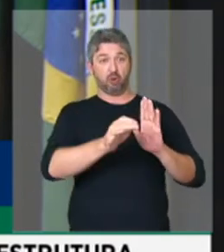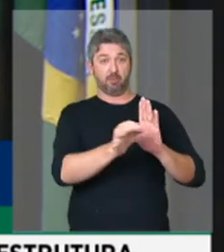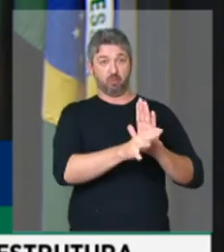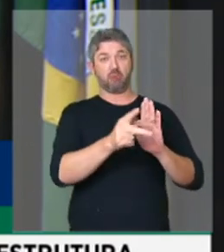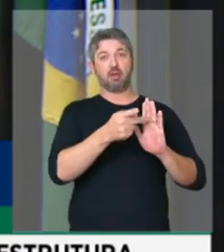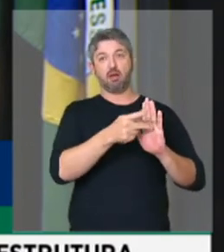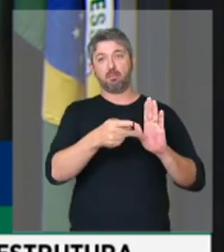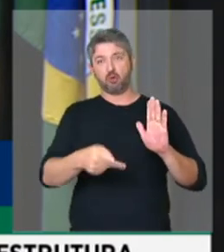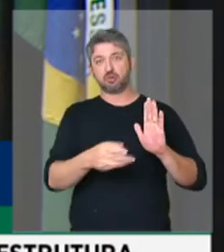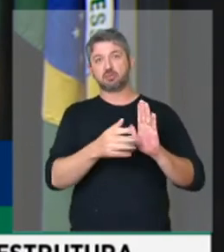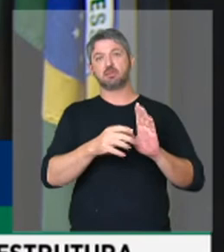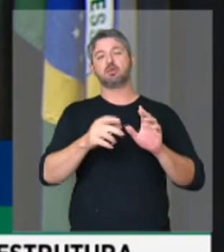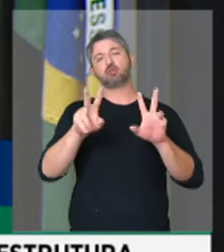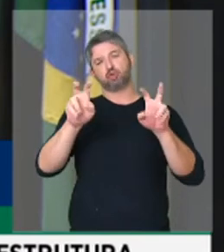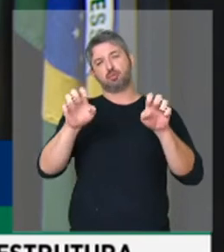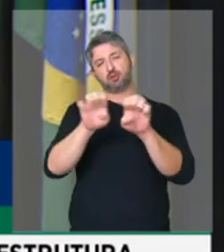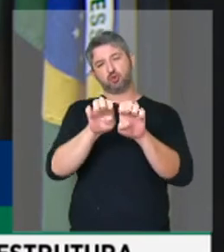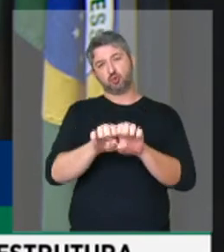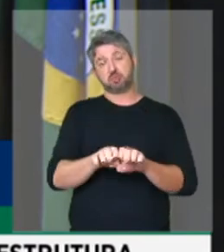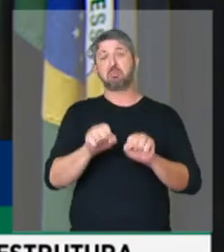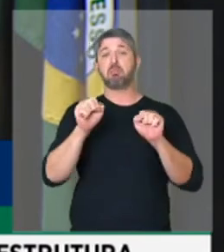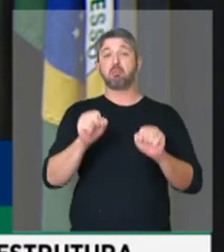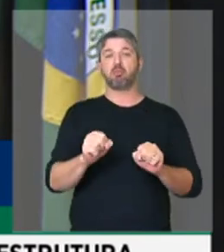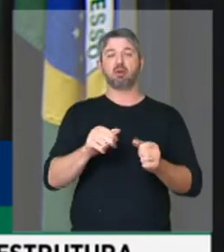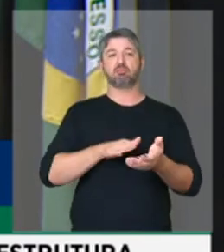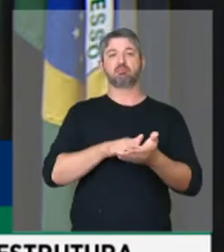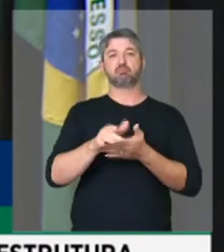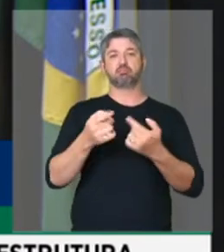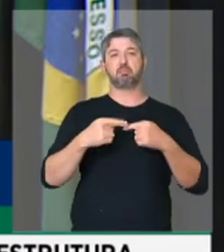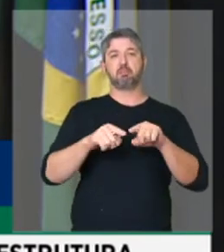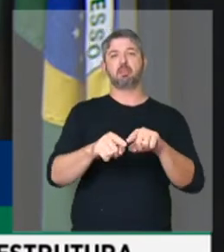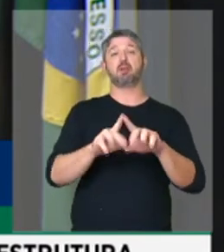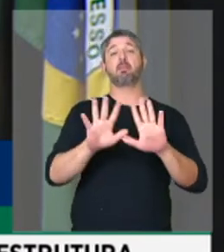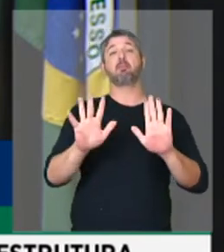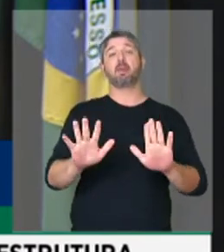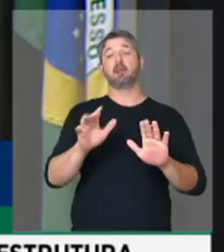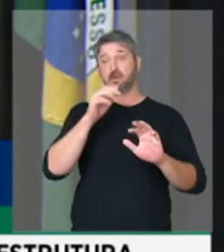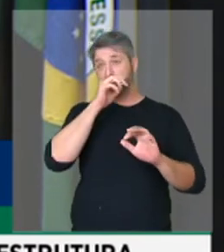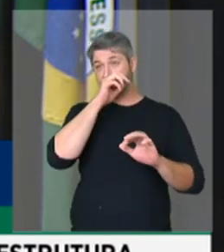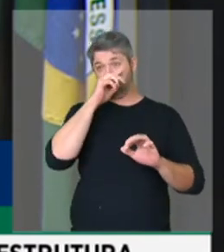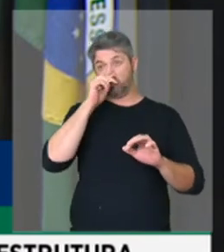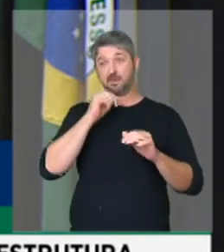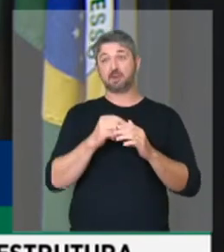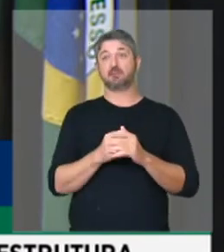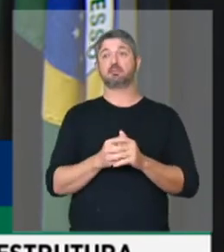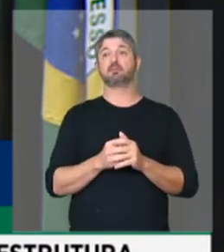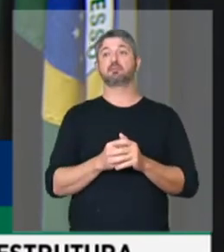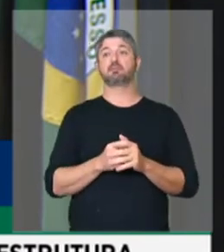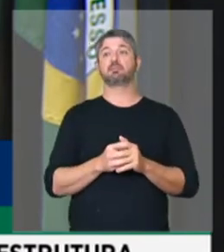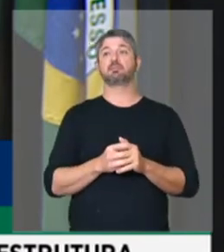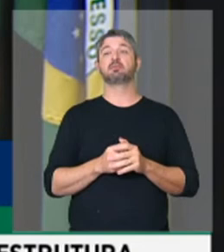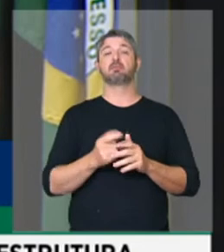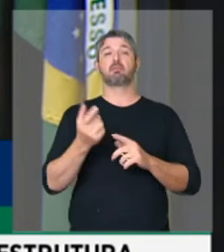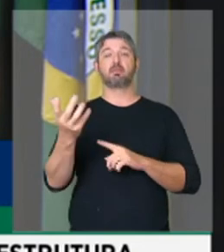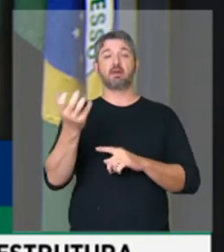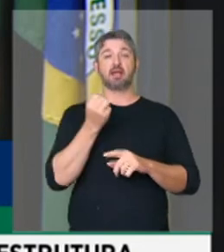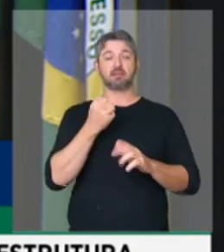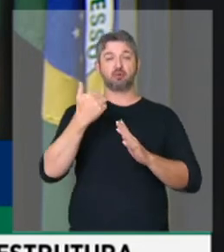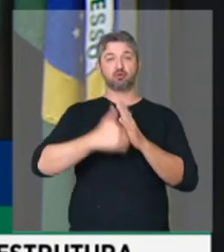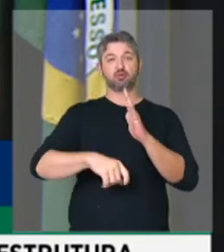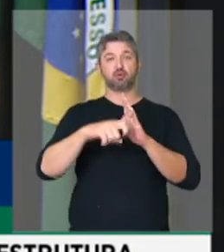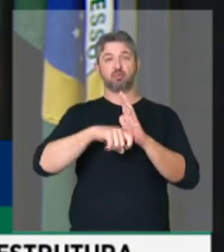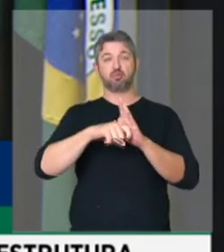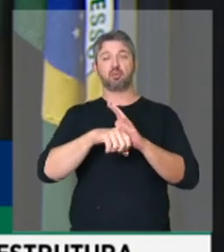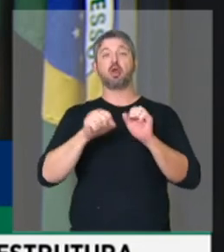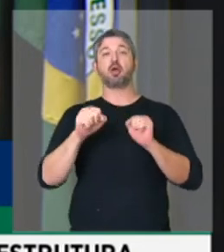setor de infraestrutura podem emitir debêntures, sendo o emissor o beneficiário do incentivo fiscal que